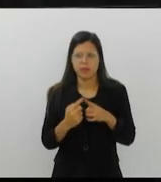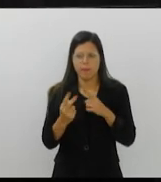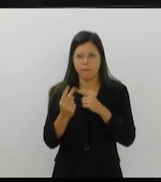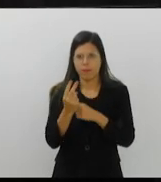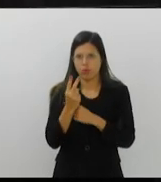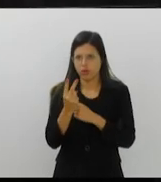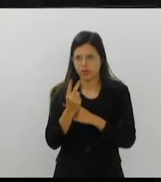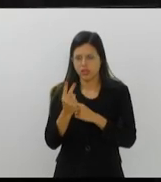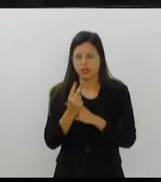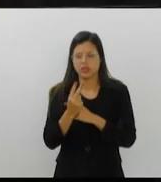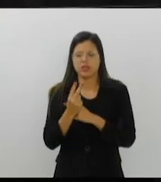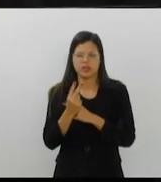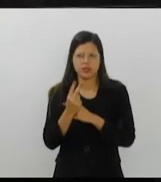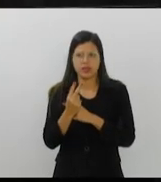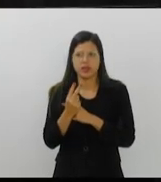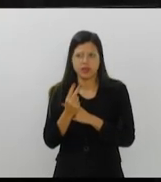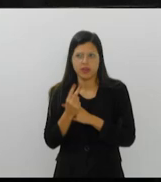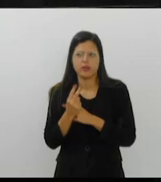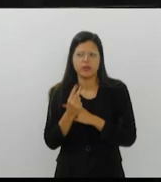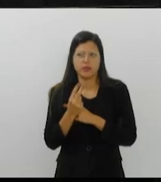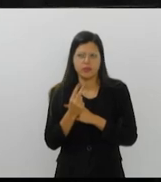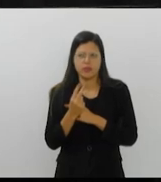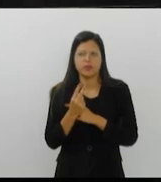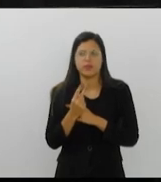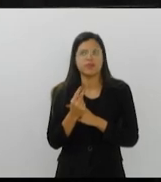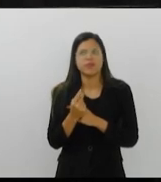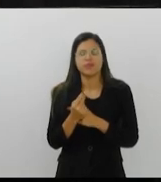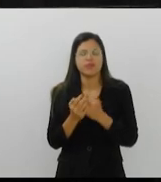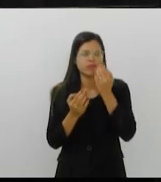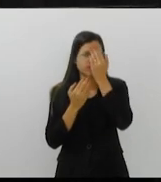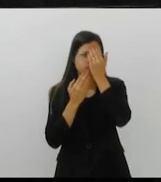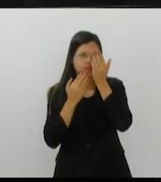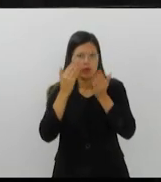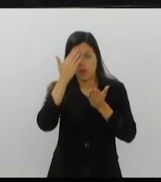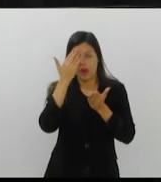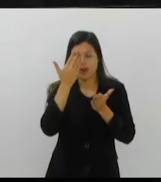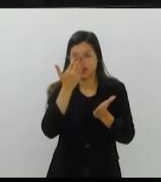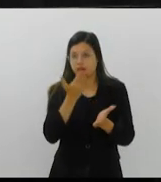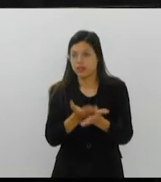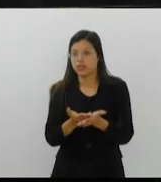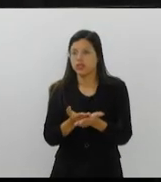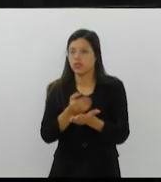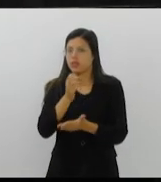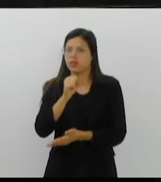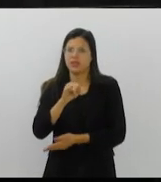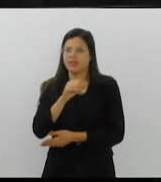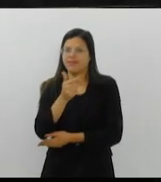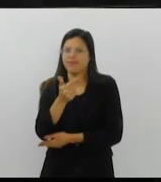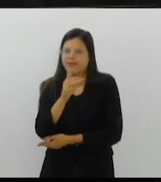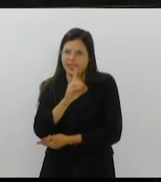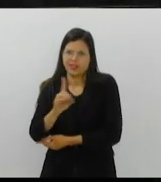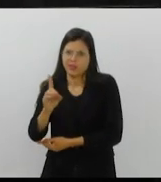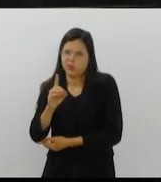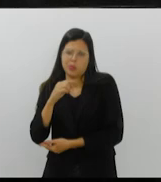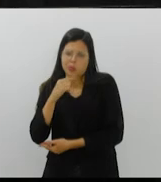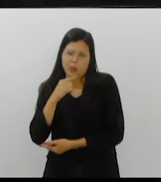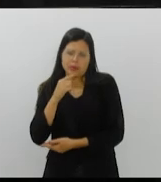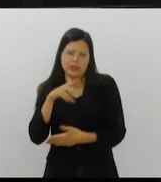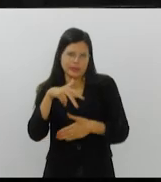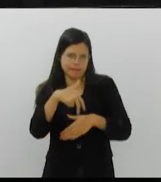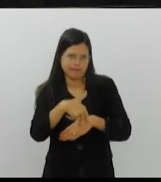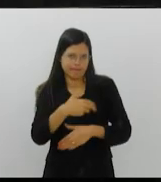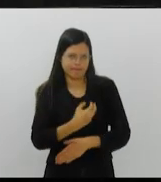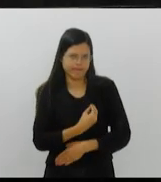e me guardando, e eu acredito que se não fosse por ele eu não estaria aqui. Tá?